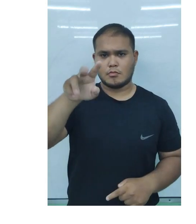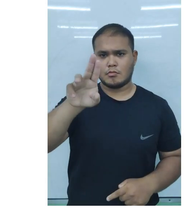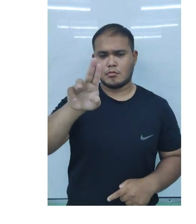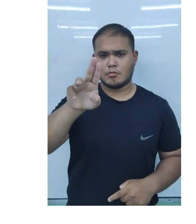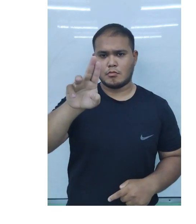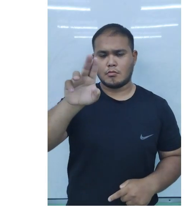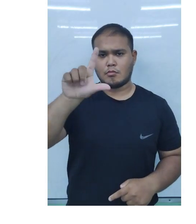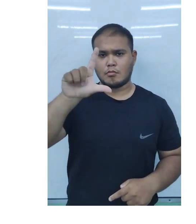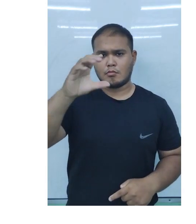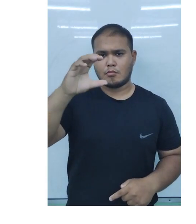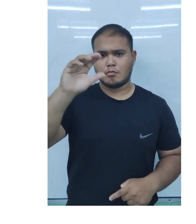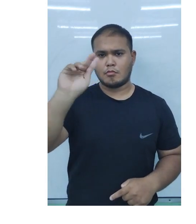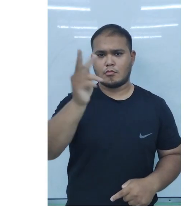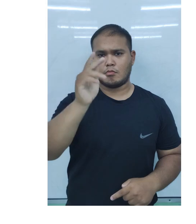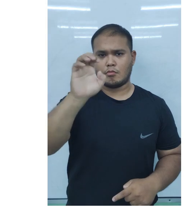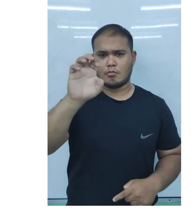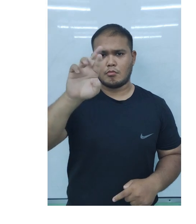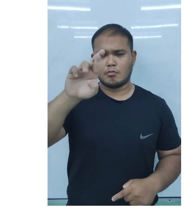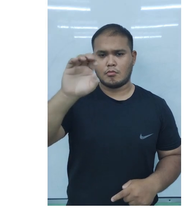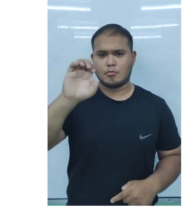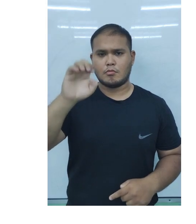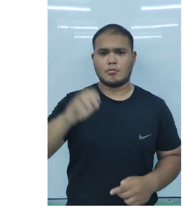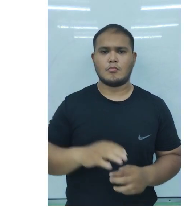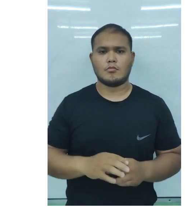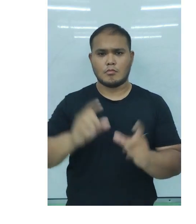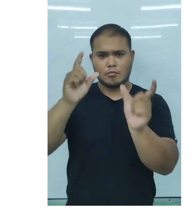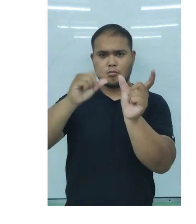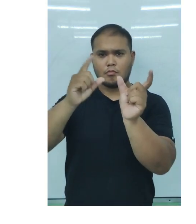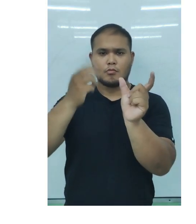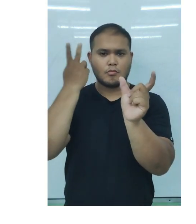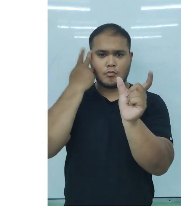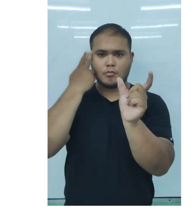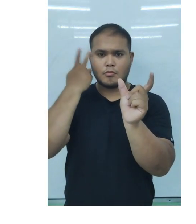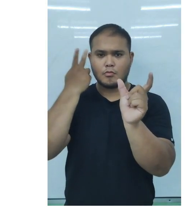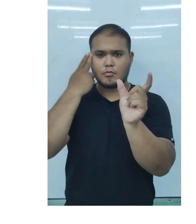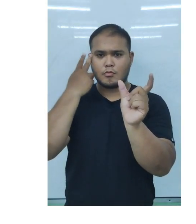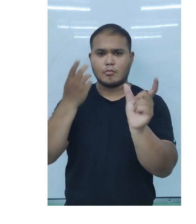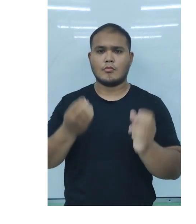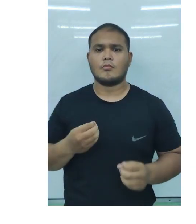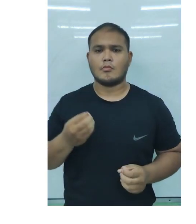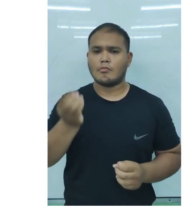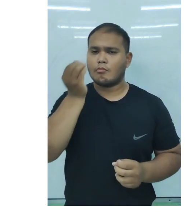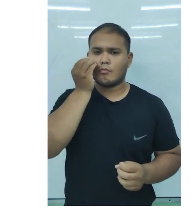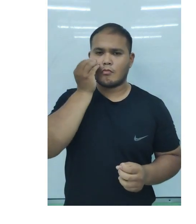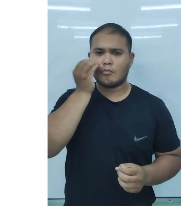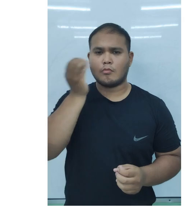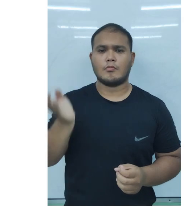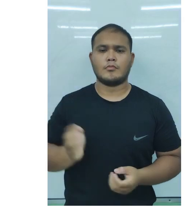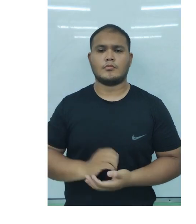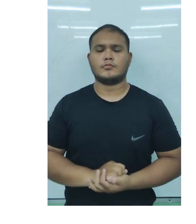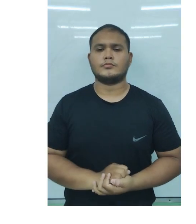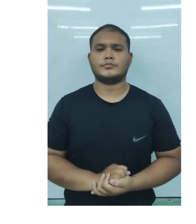Isso no grau normal, como nós podemos observar. E aí a gente vai no genitivo